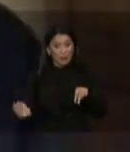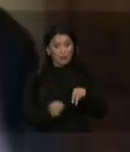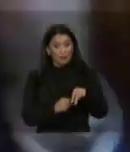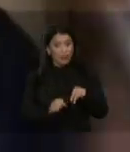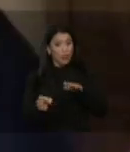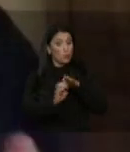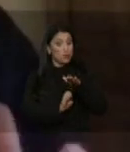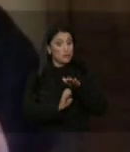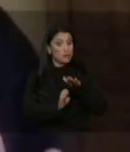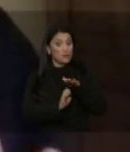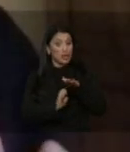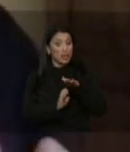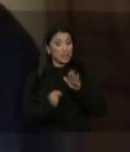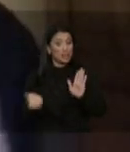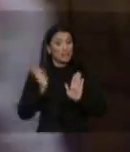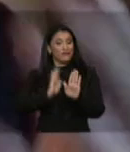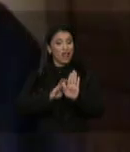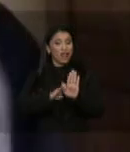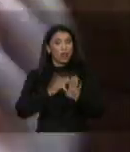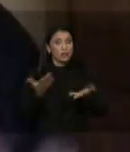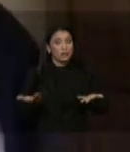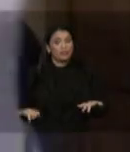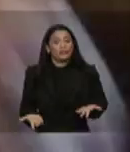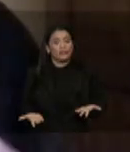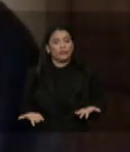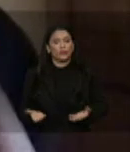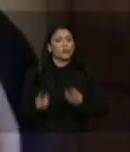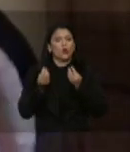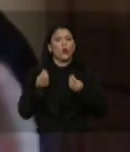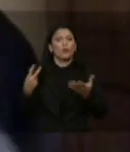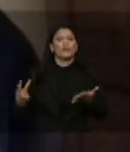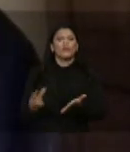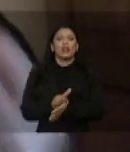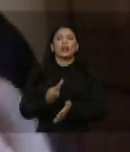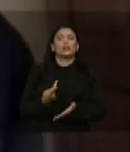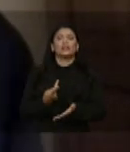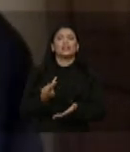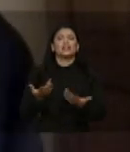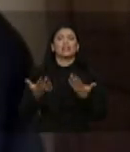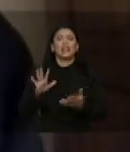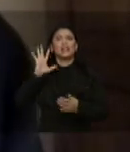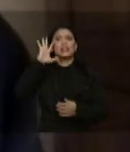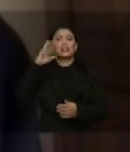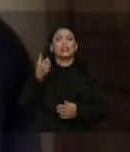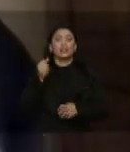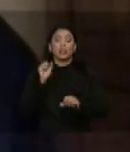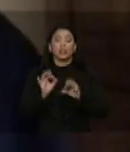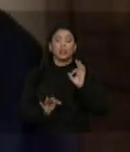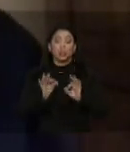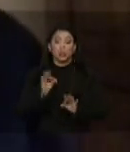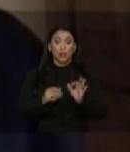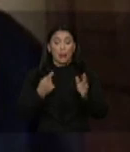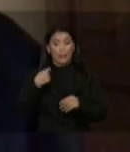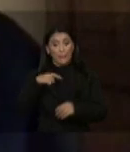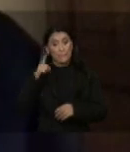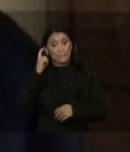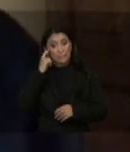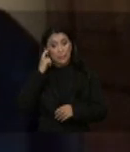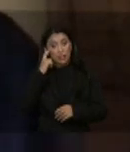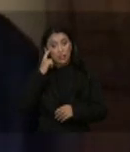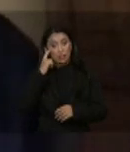fachada que não tem patrimônio como é que nós vamos dar efetividade a essas decisões judiciais Então eu penso